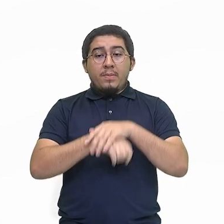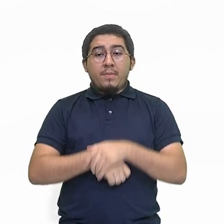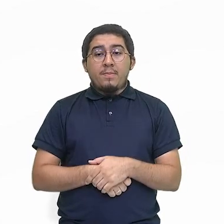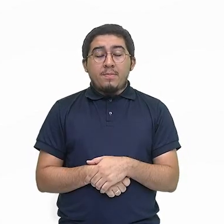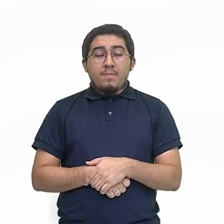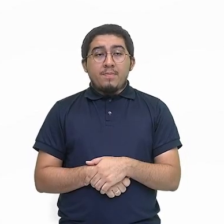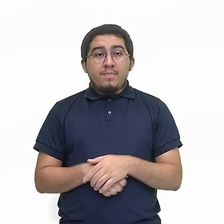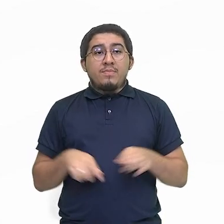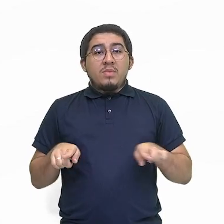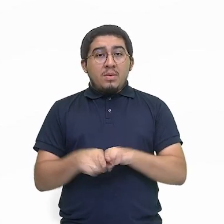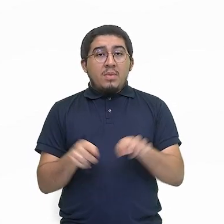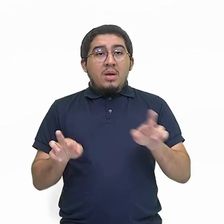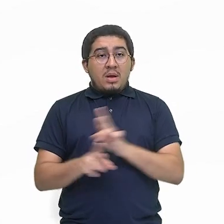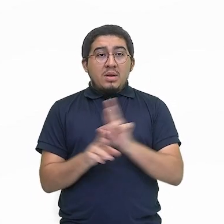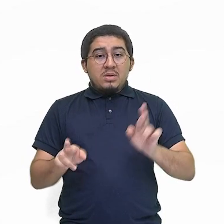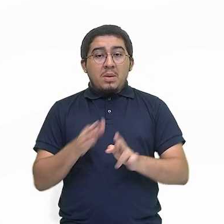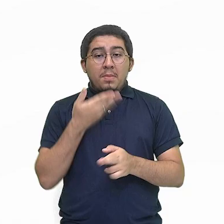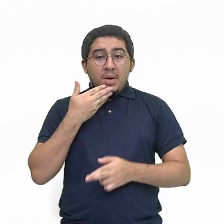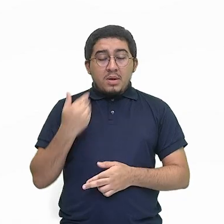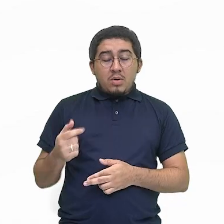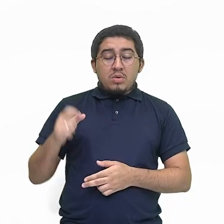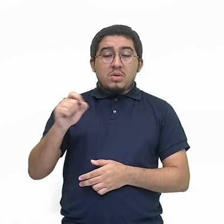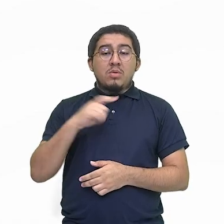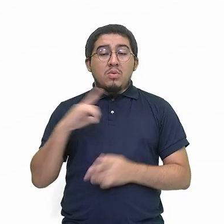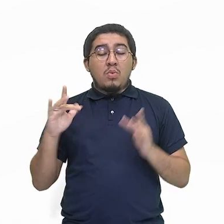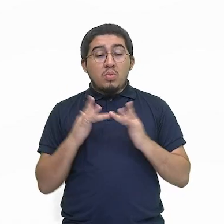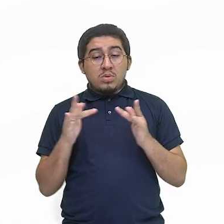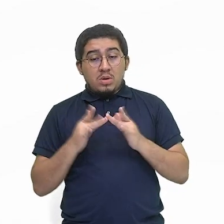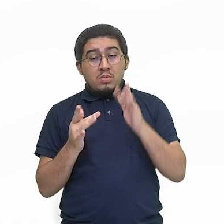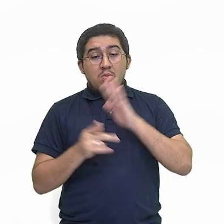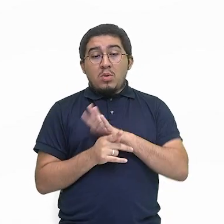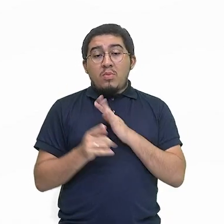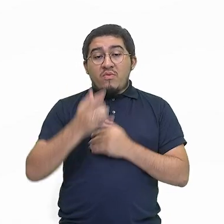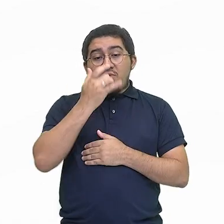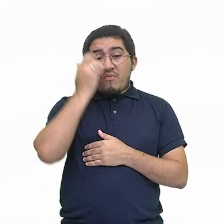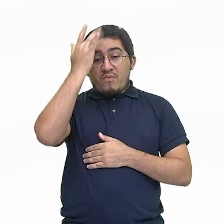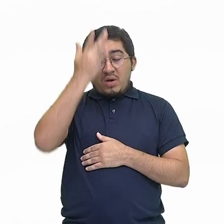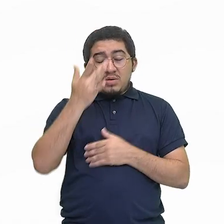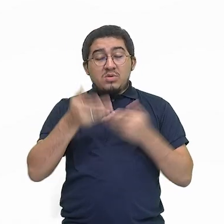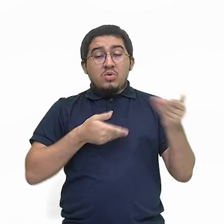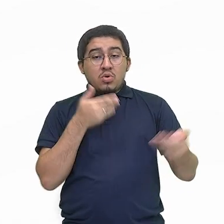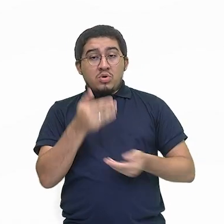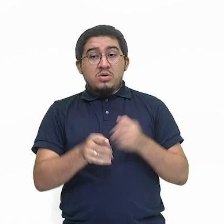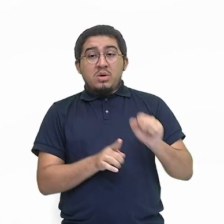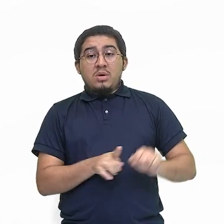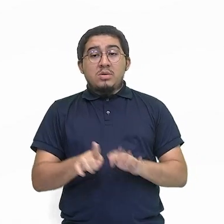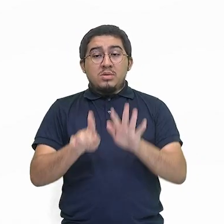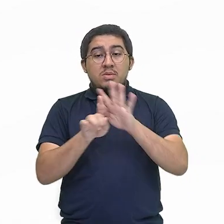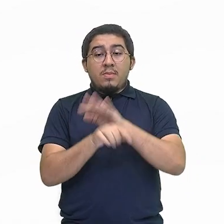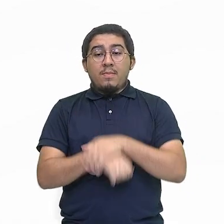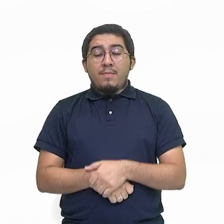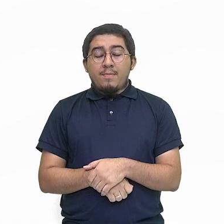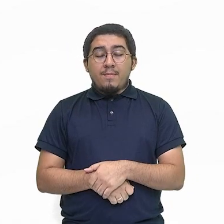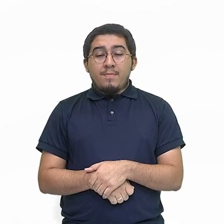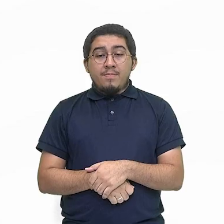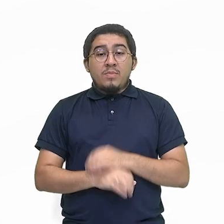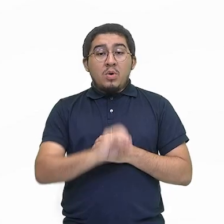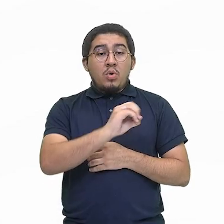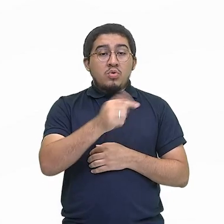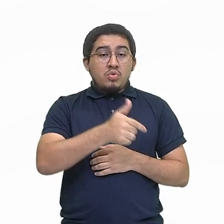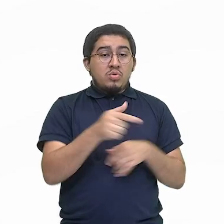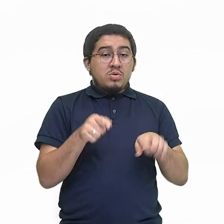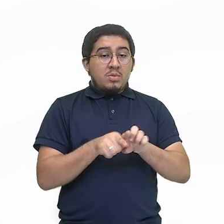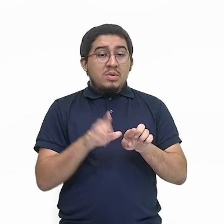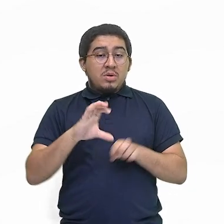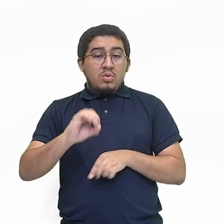essa relação aumenta, a superfície de contato, facilitando a troca de gases, oxigênio e gás carbônico no